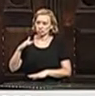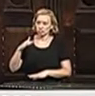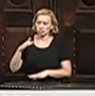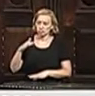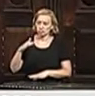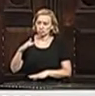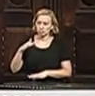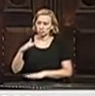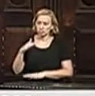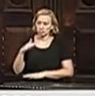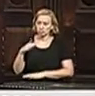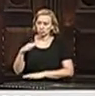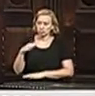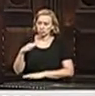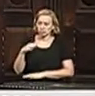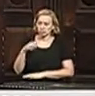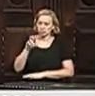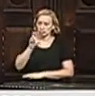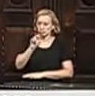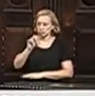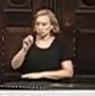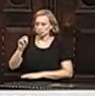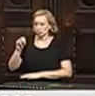deputado Jânio Mendes, é